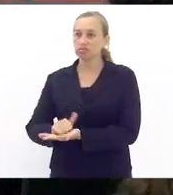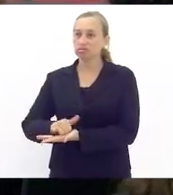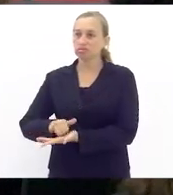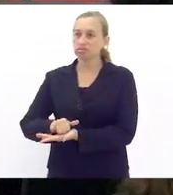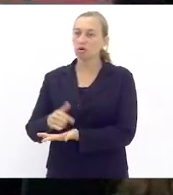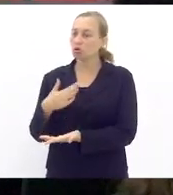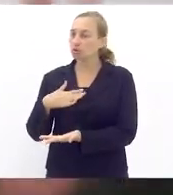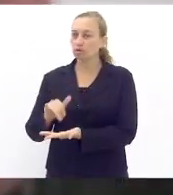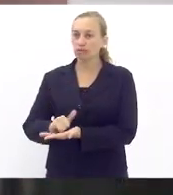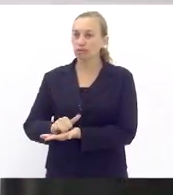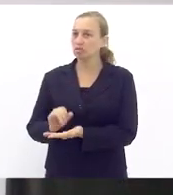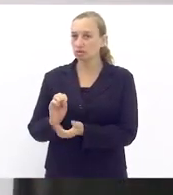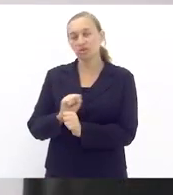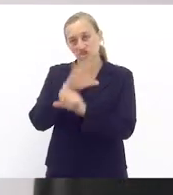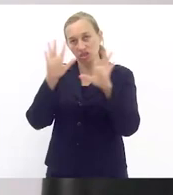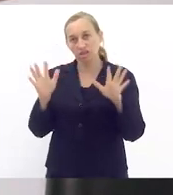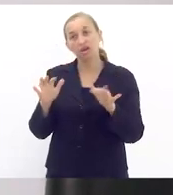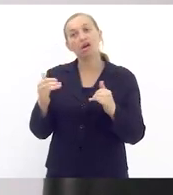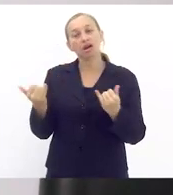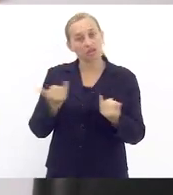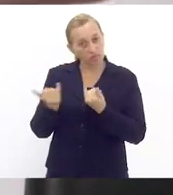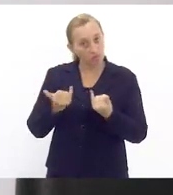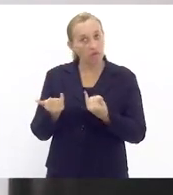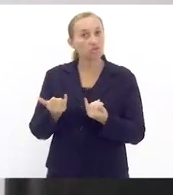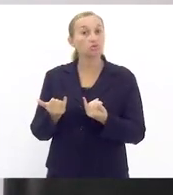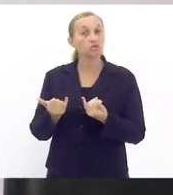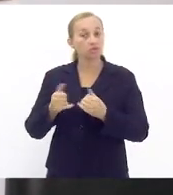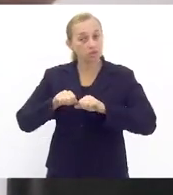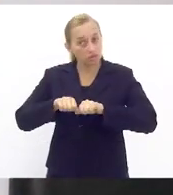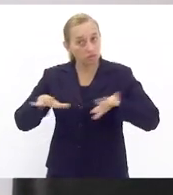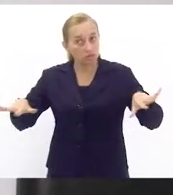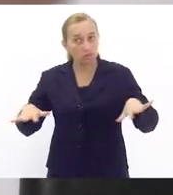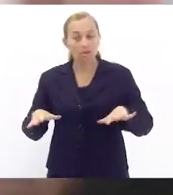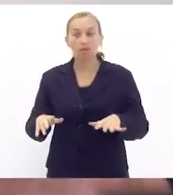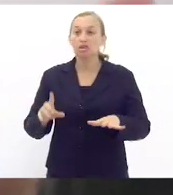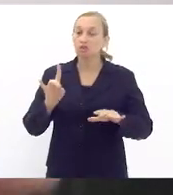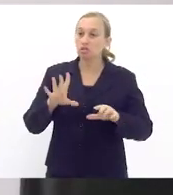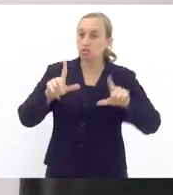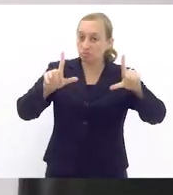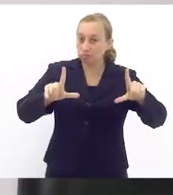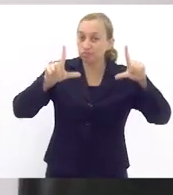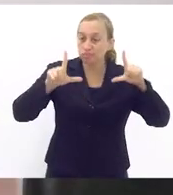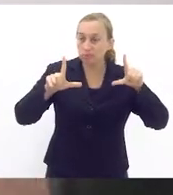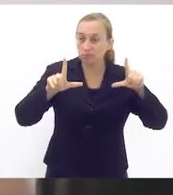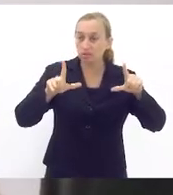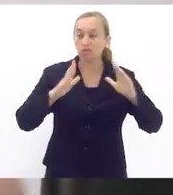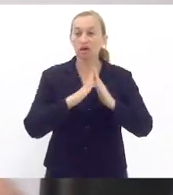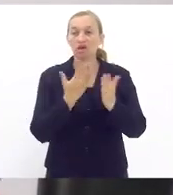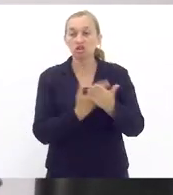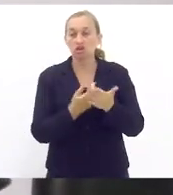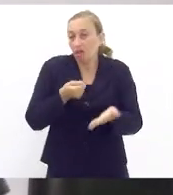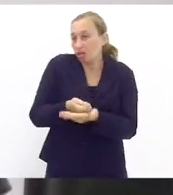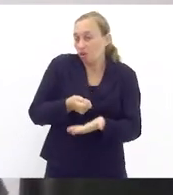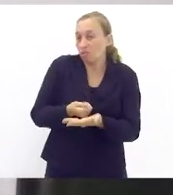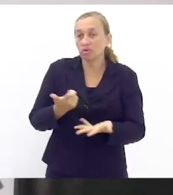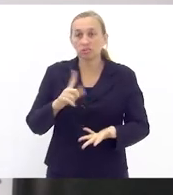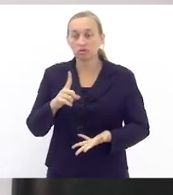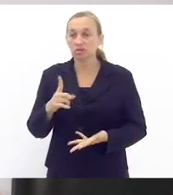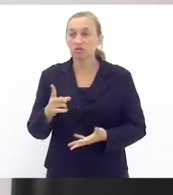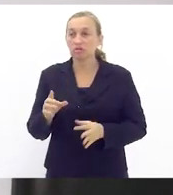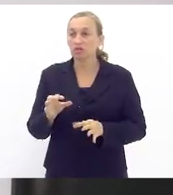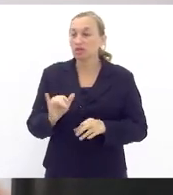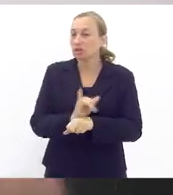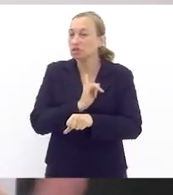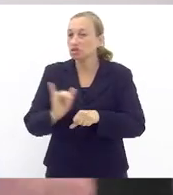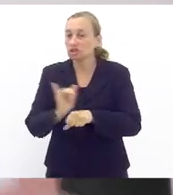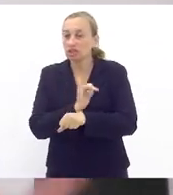tá é só para deixar claro porque as informações são dadas mas a escola parece na televisão o meu telefone toca me cobrando uma coisa não dá para fazer planejamento